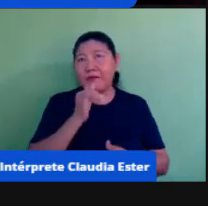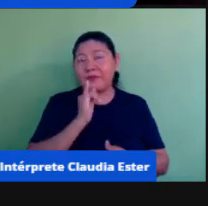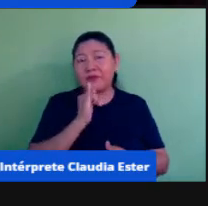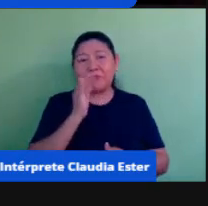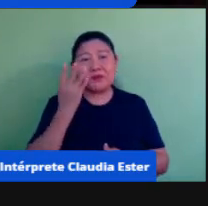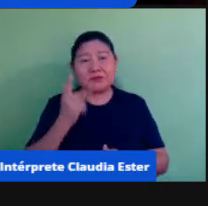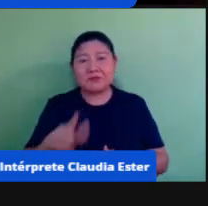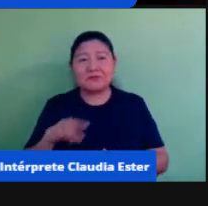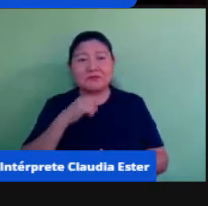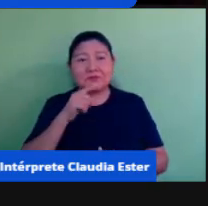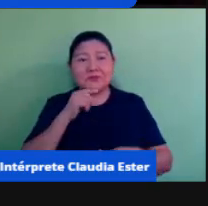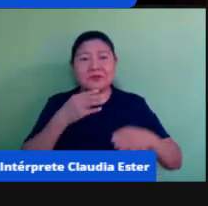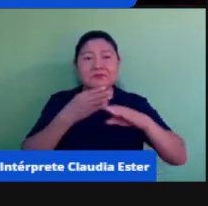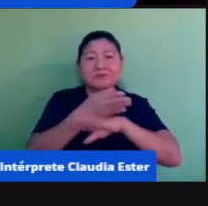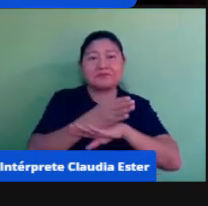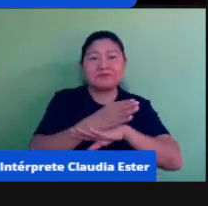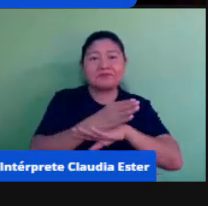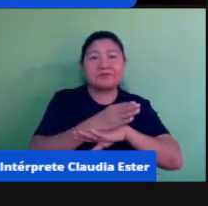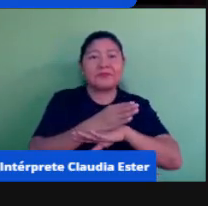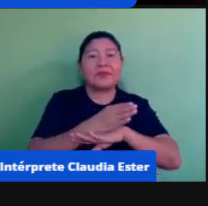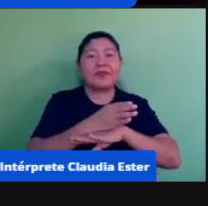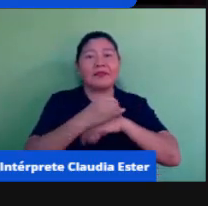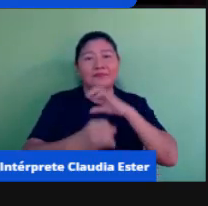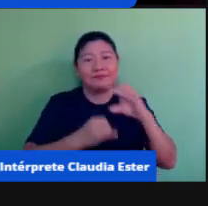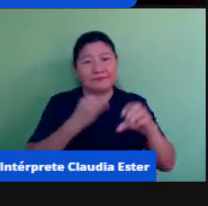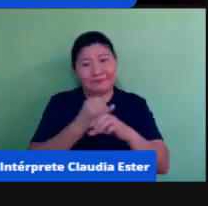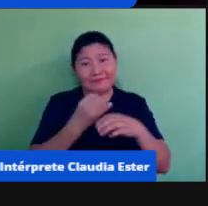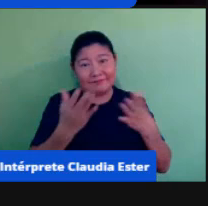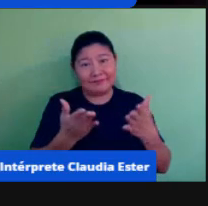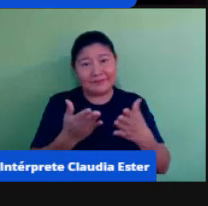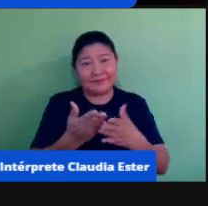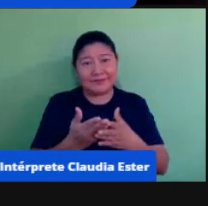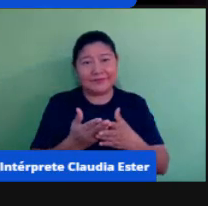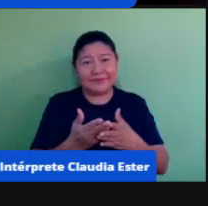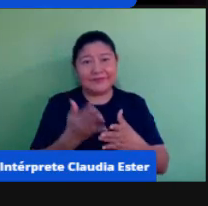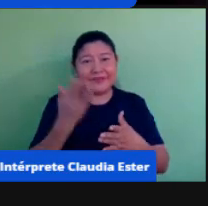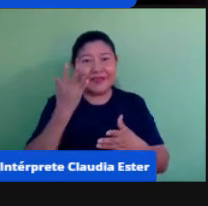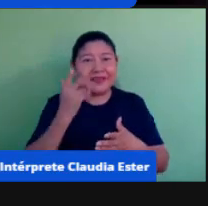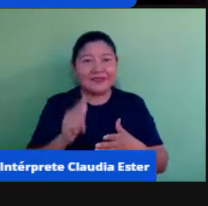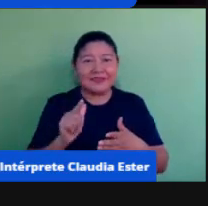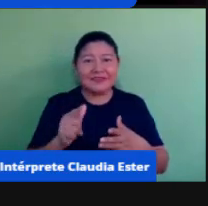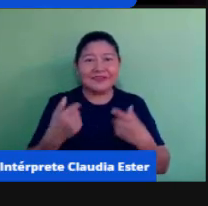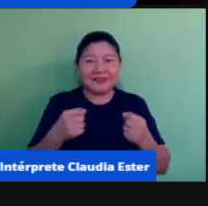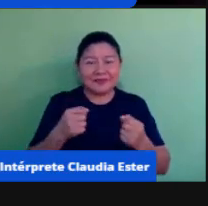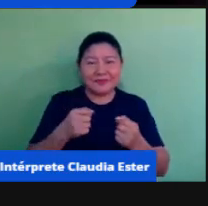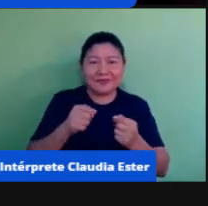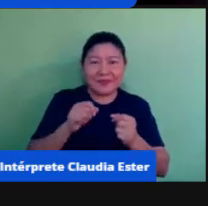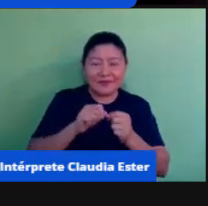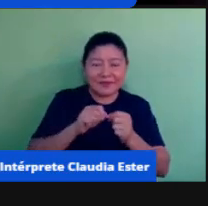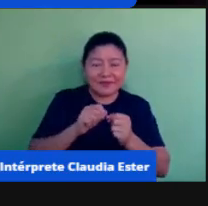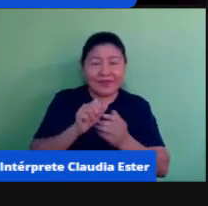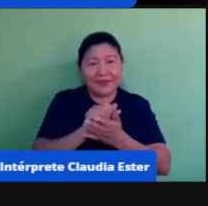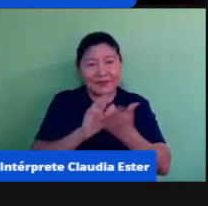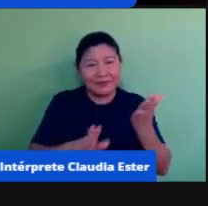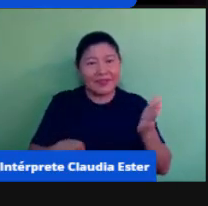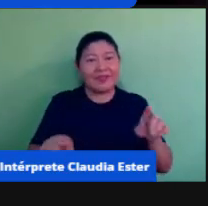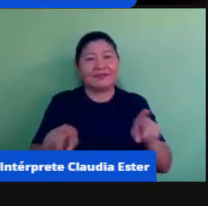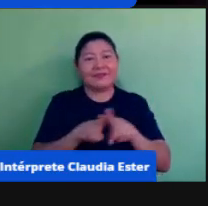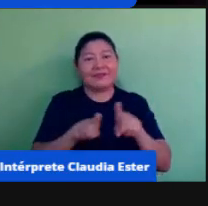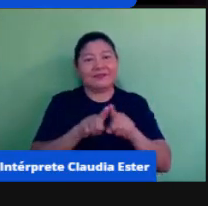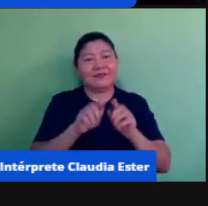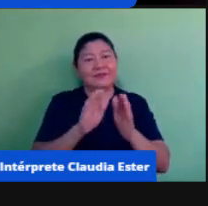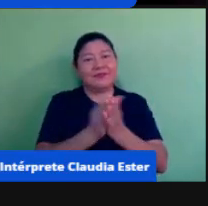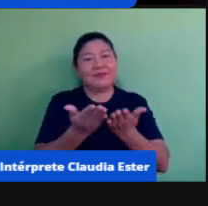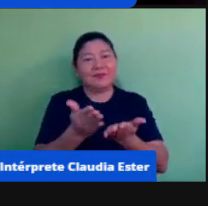essa atividade aqui, infelizmente, eles vão ter que responder só na apostila. Mas para a